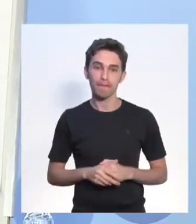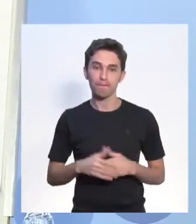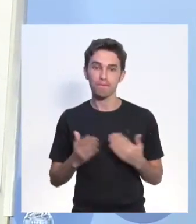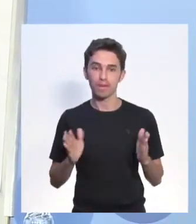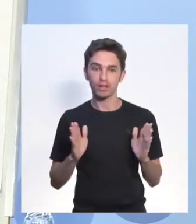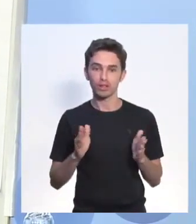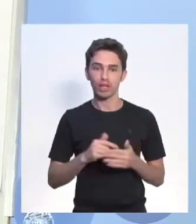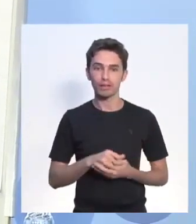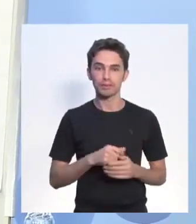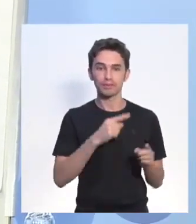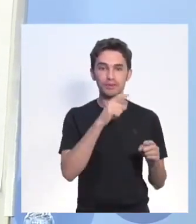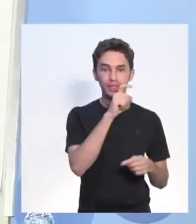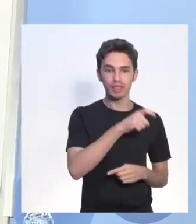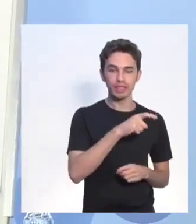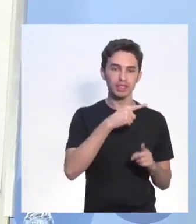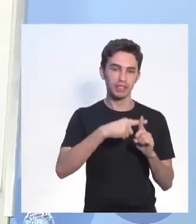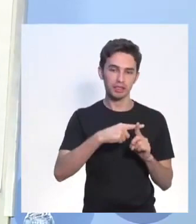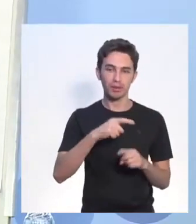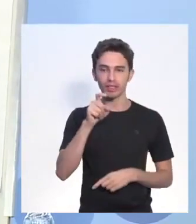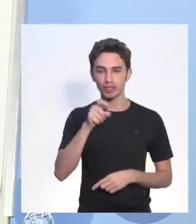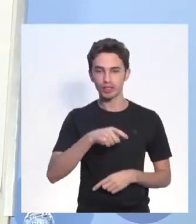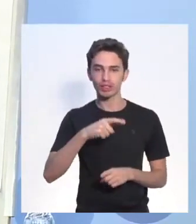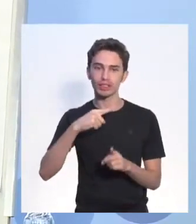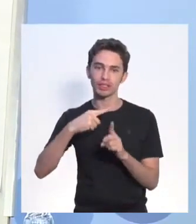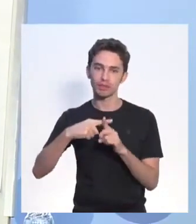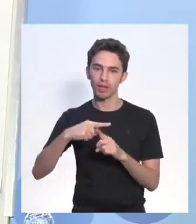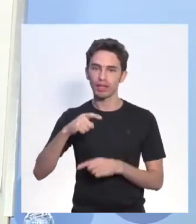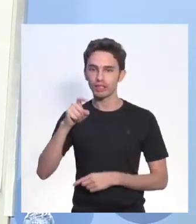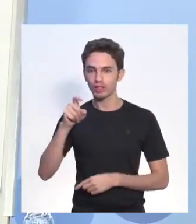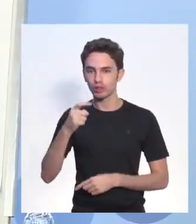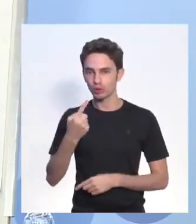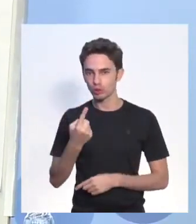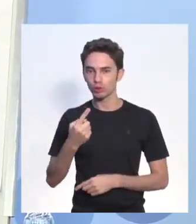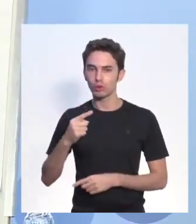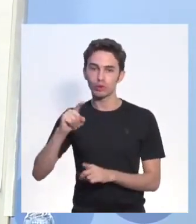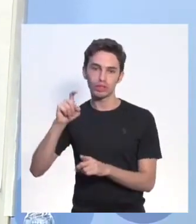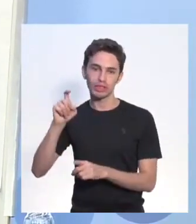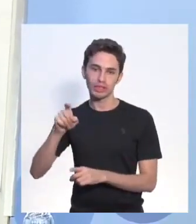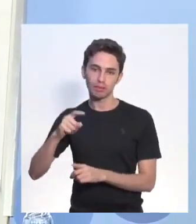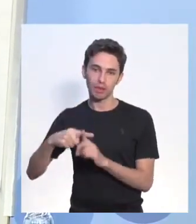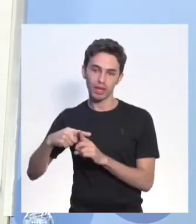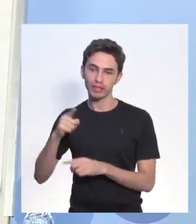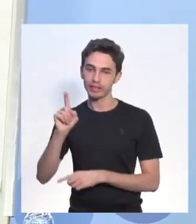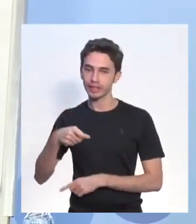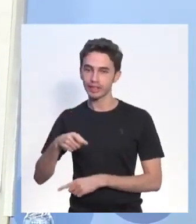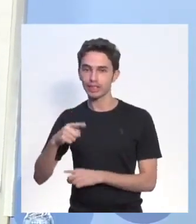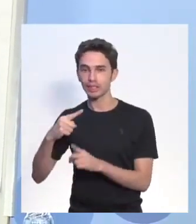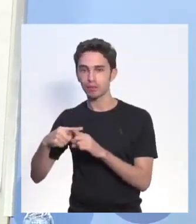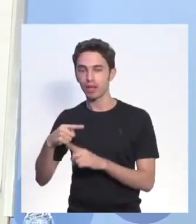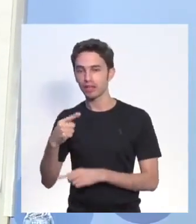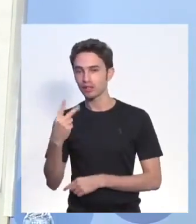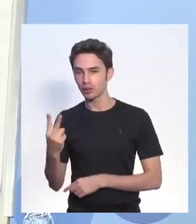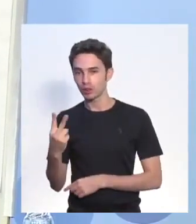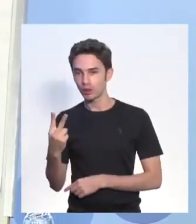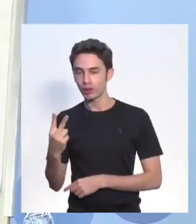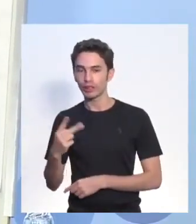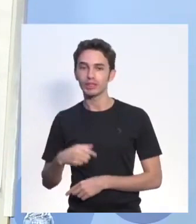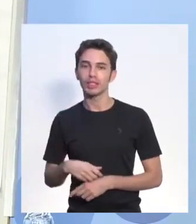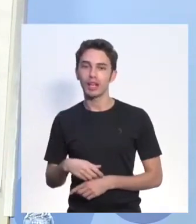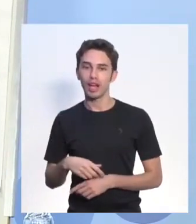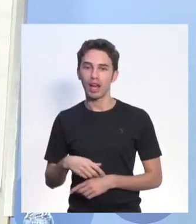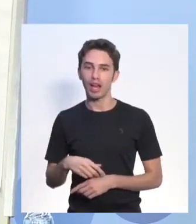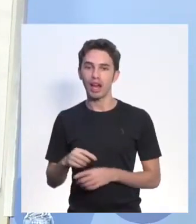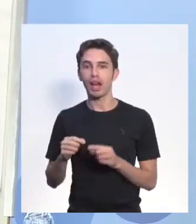seguir. X mais 1 mais x mais 2. Então, a soma dos